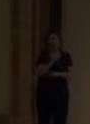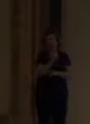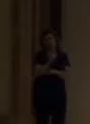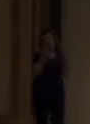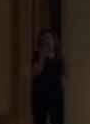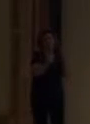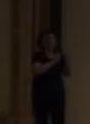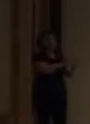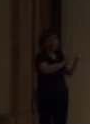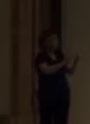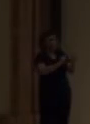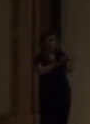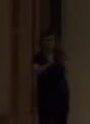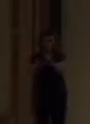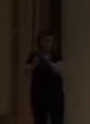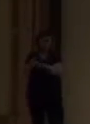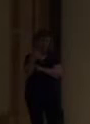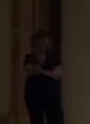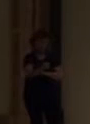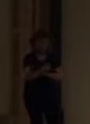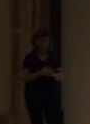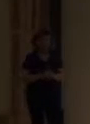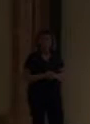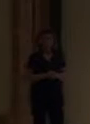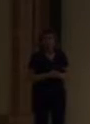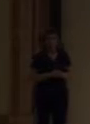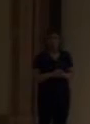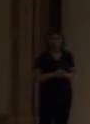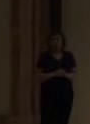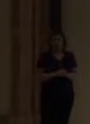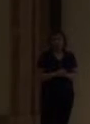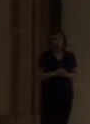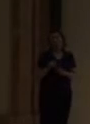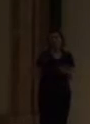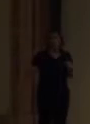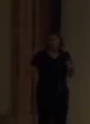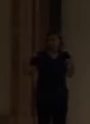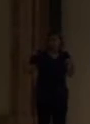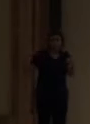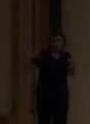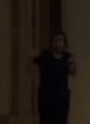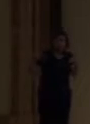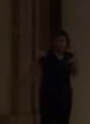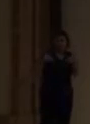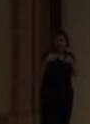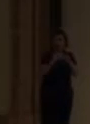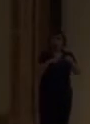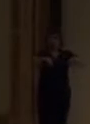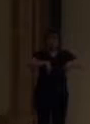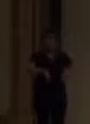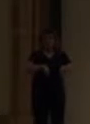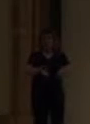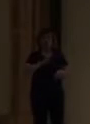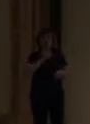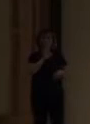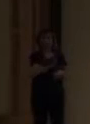Depois de períodos longos de colonização que criaram o Sul colonizado, sobretudo depois